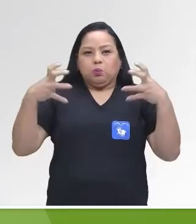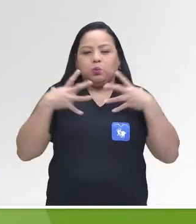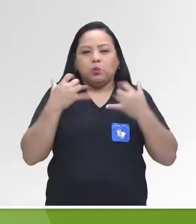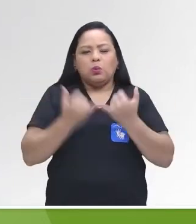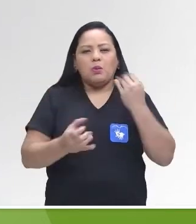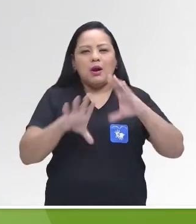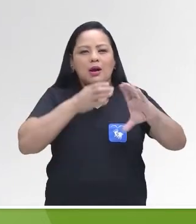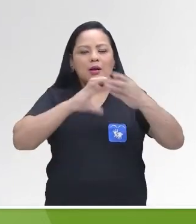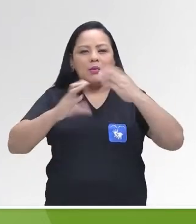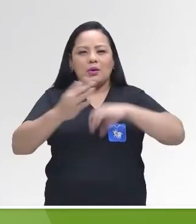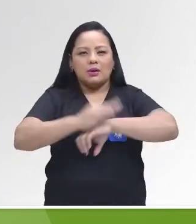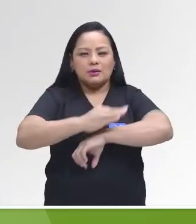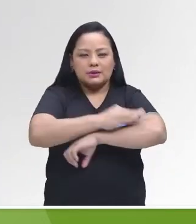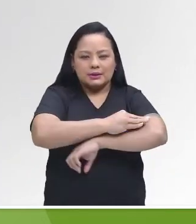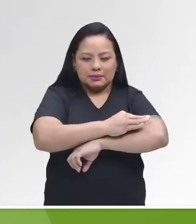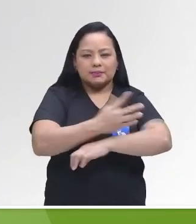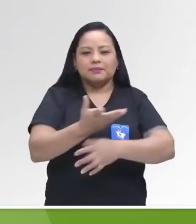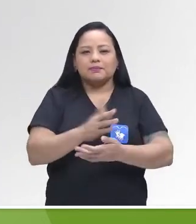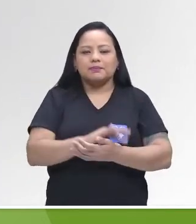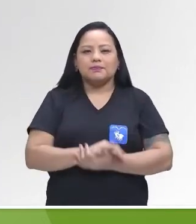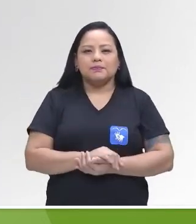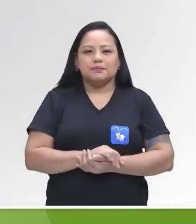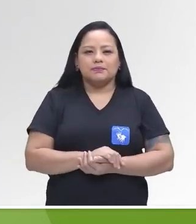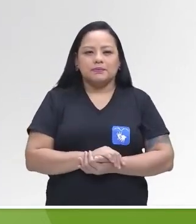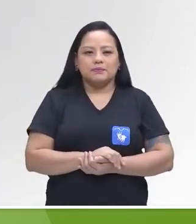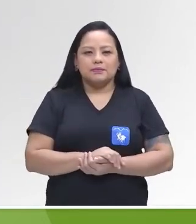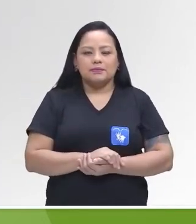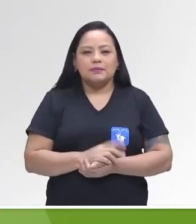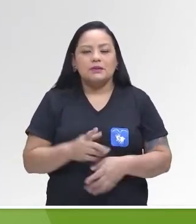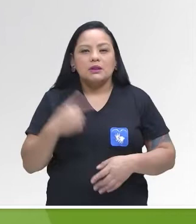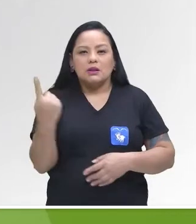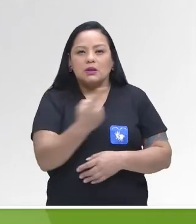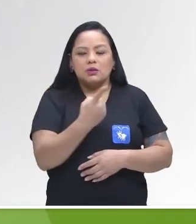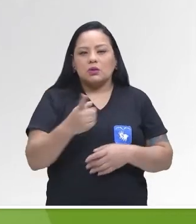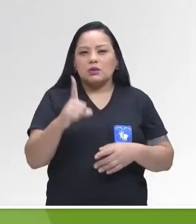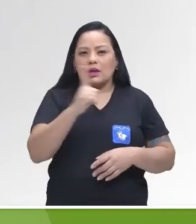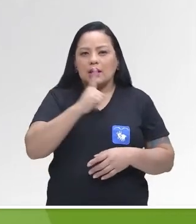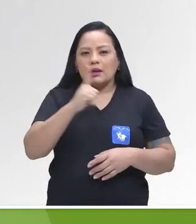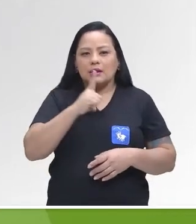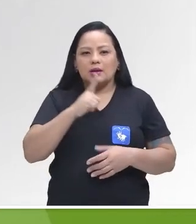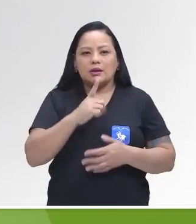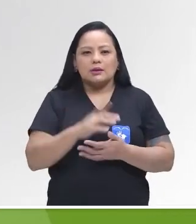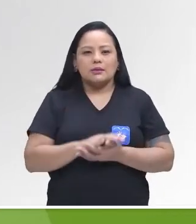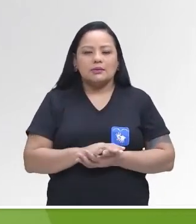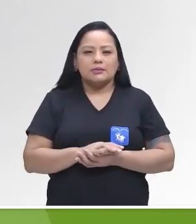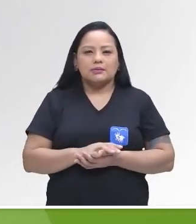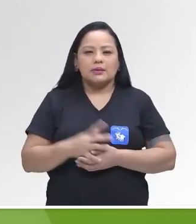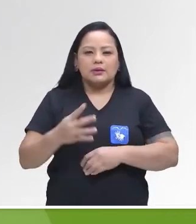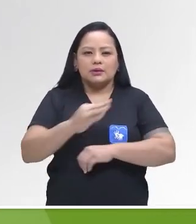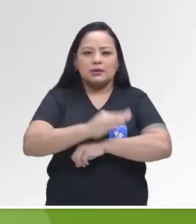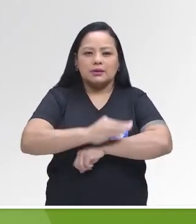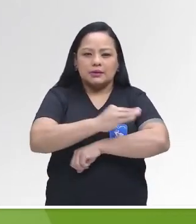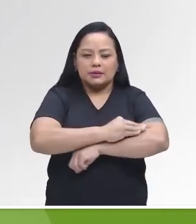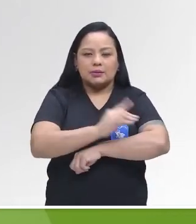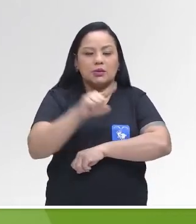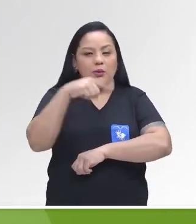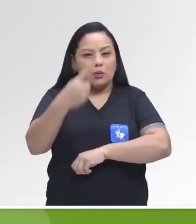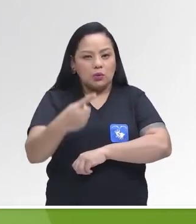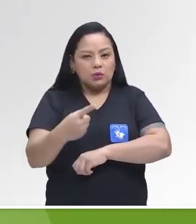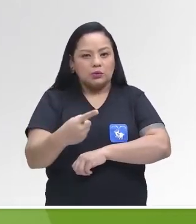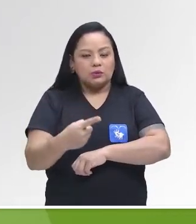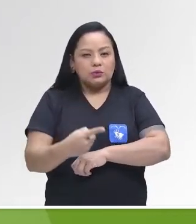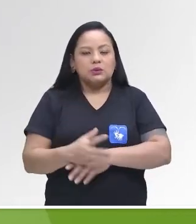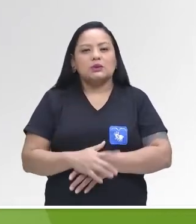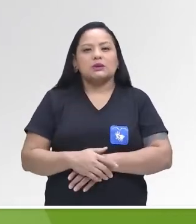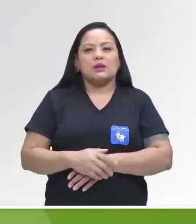na verdade, dos anfíbios, tá bom? E aí a gente vai ter etapas depois que acontece a paquera,